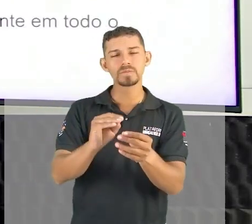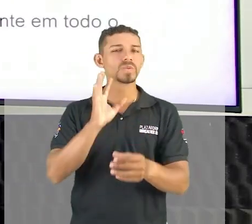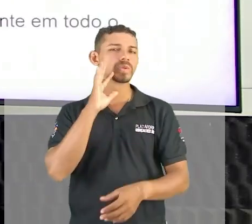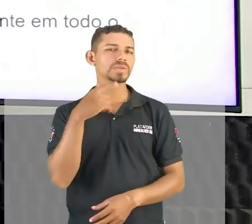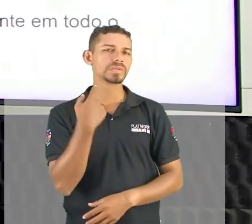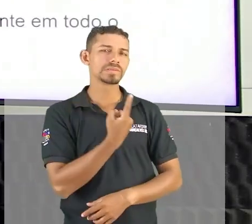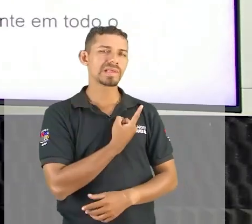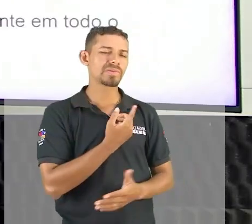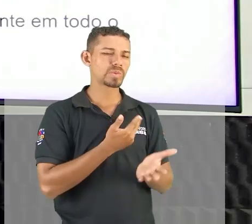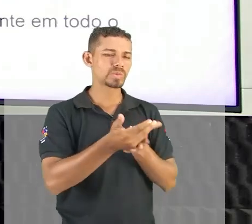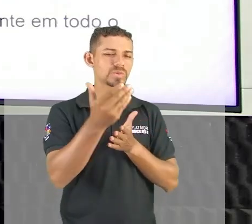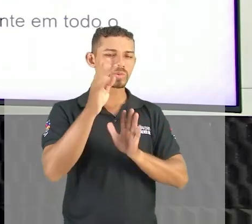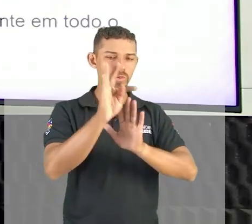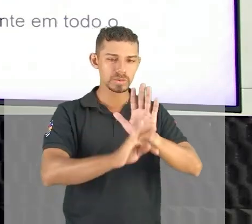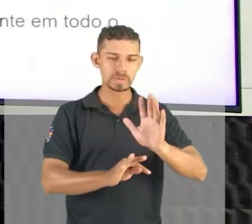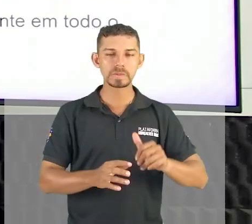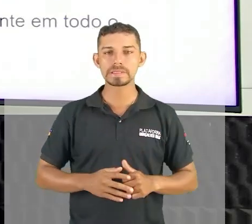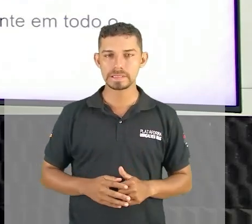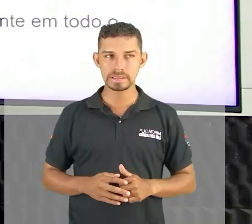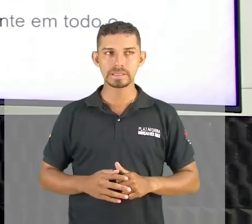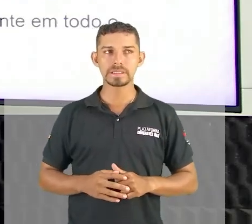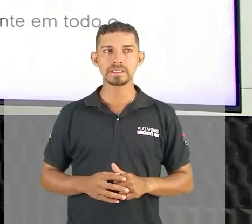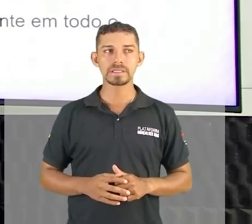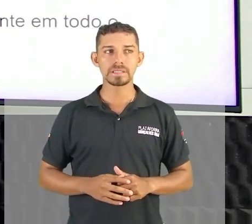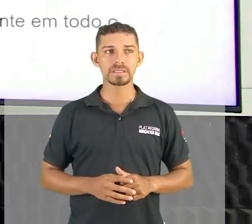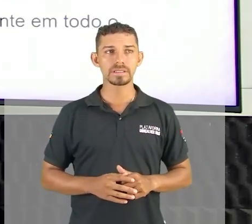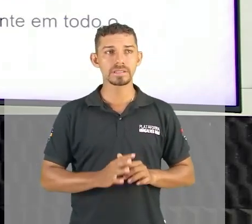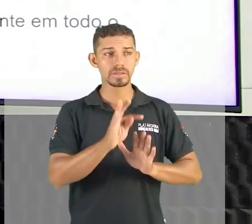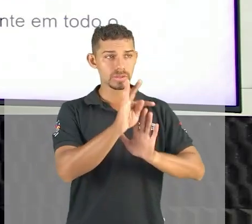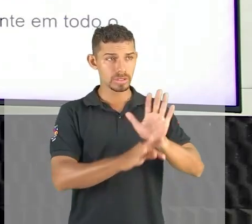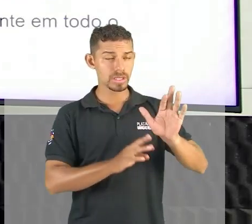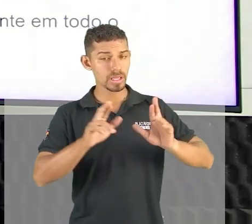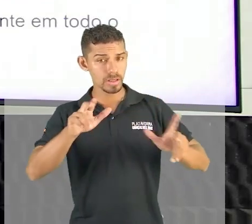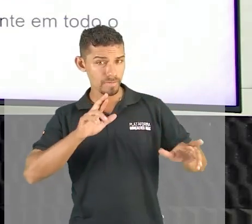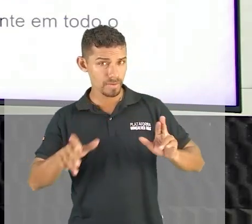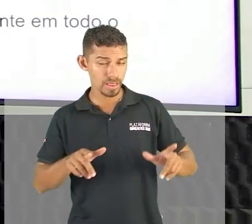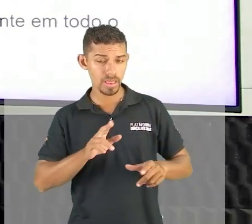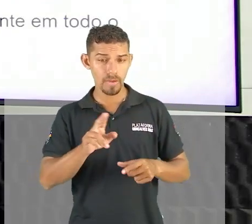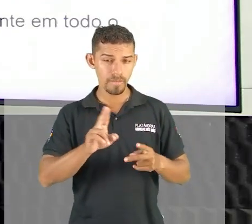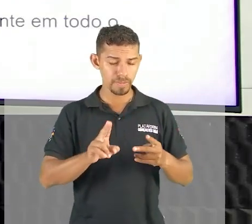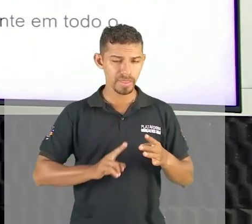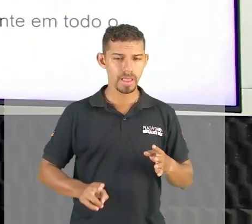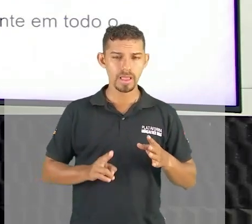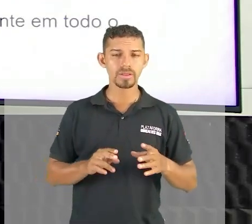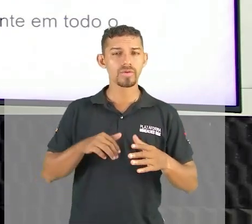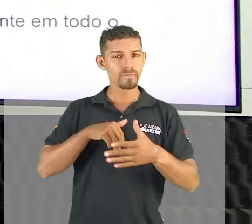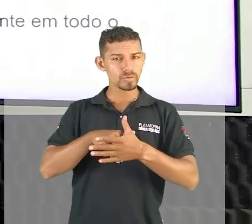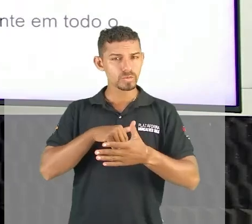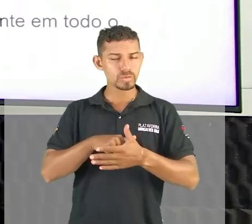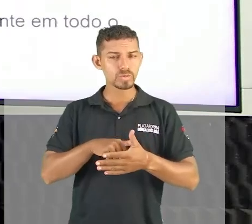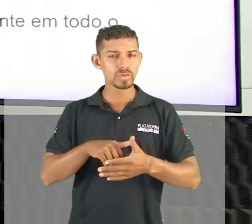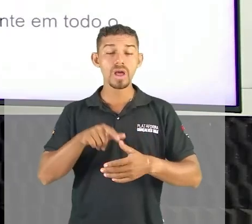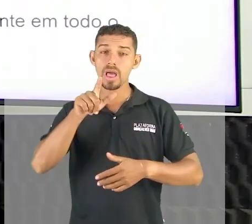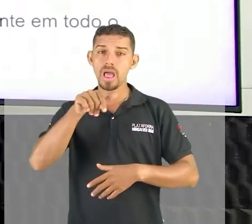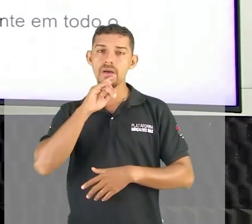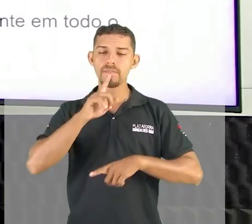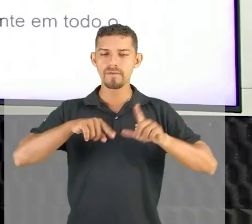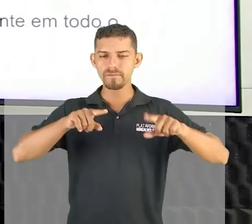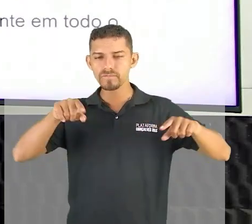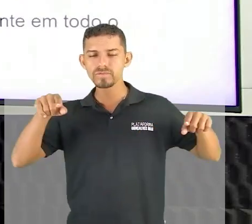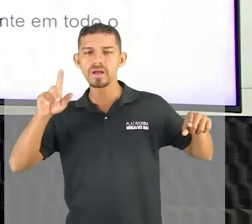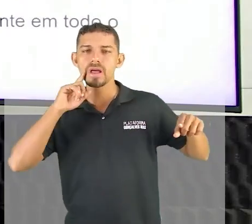a gente viu no início do texto que o texto ele traz o quê diferentes nomes para uma partida do futebol Isso é o que é